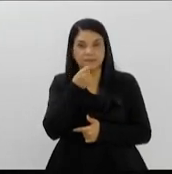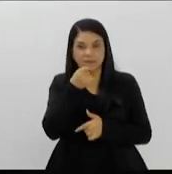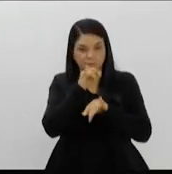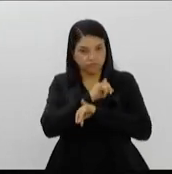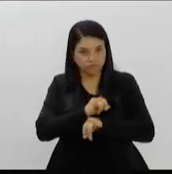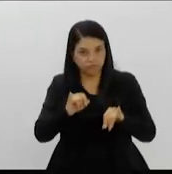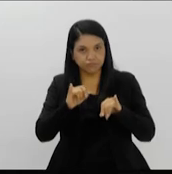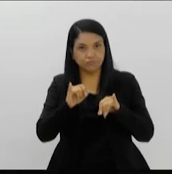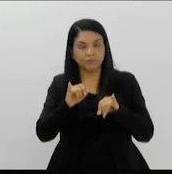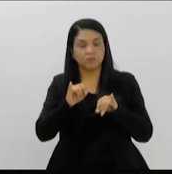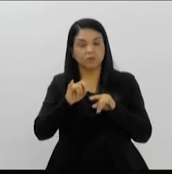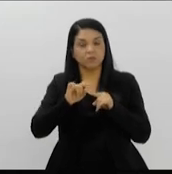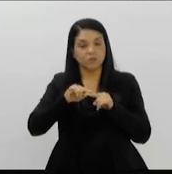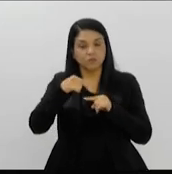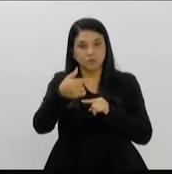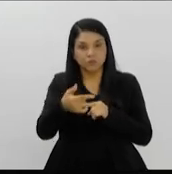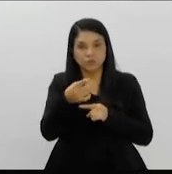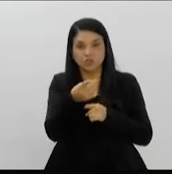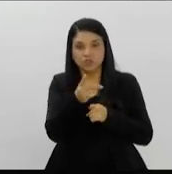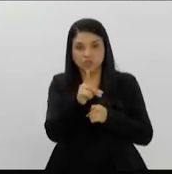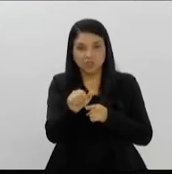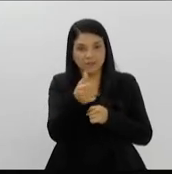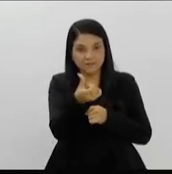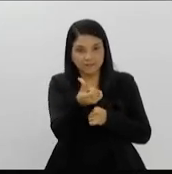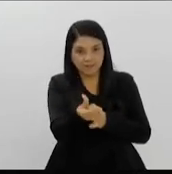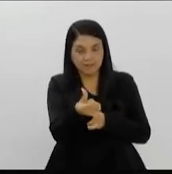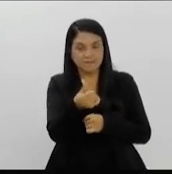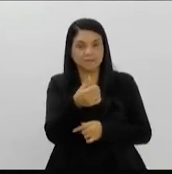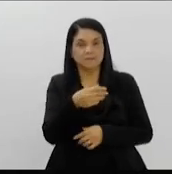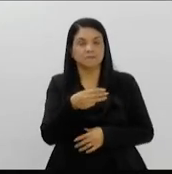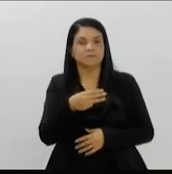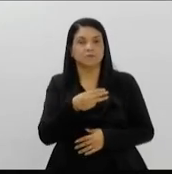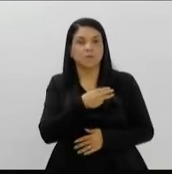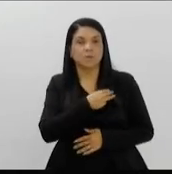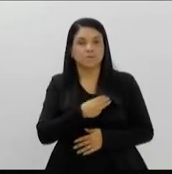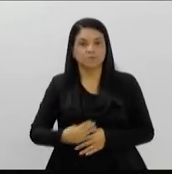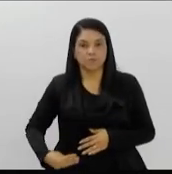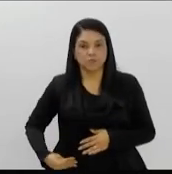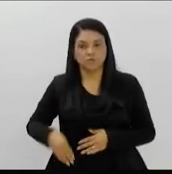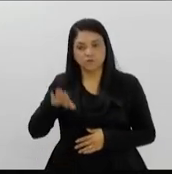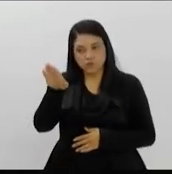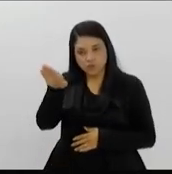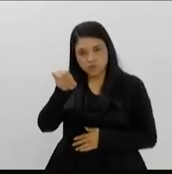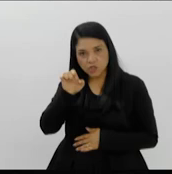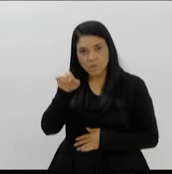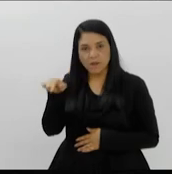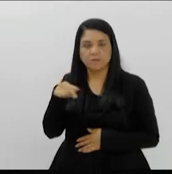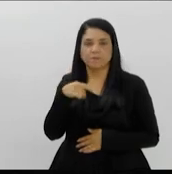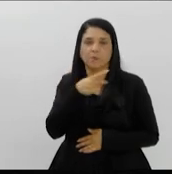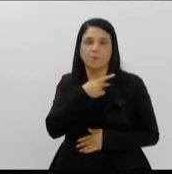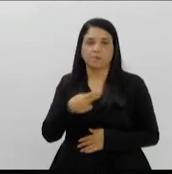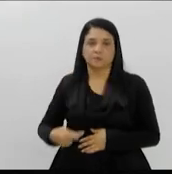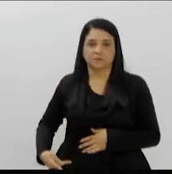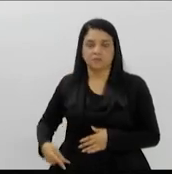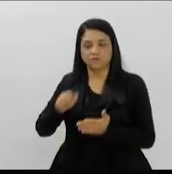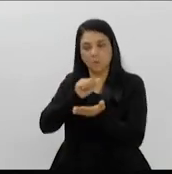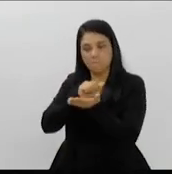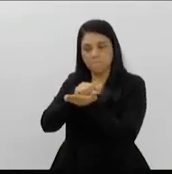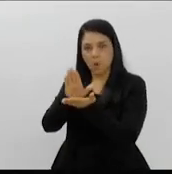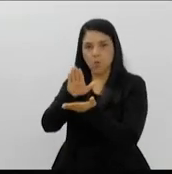No dia seguinte, o ministro foi chamado pelo presidente Lula e foi